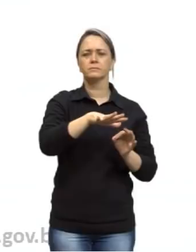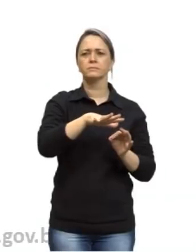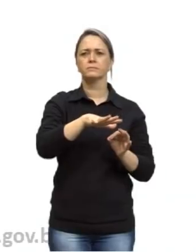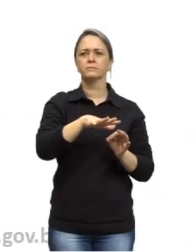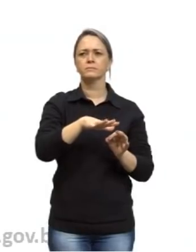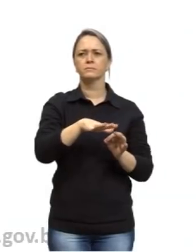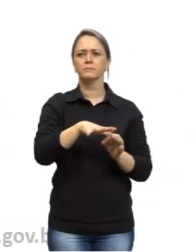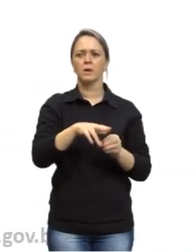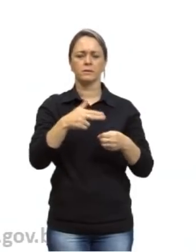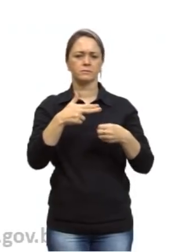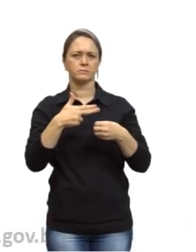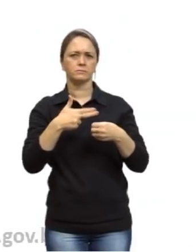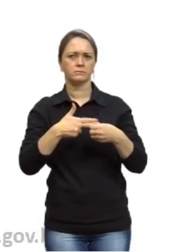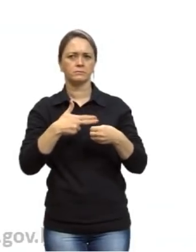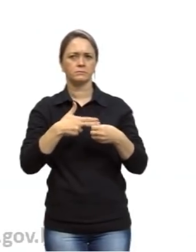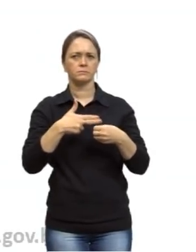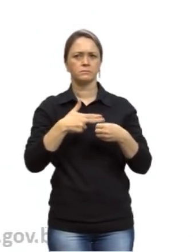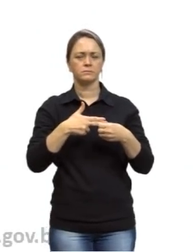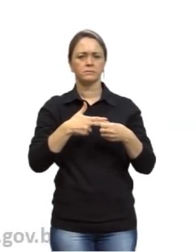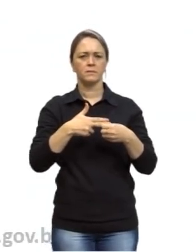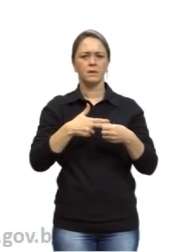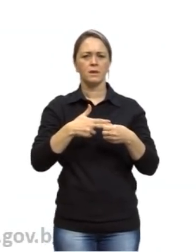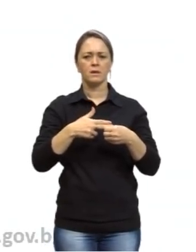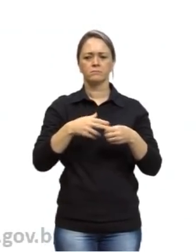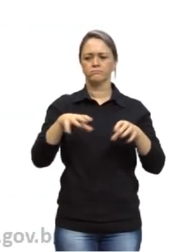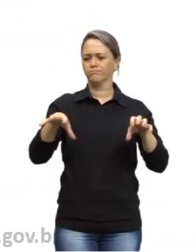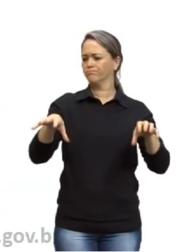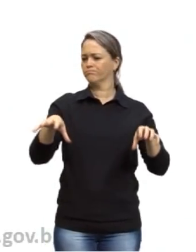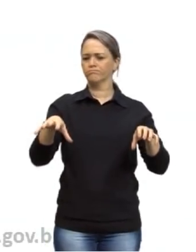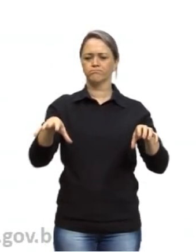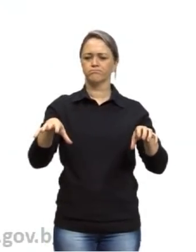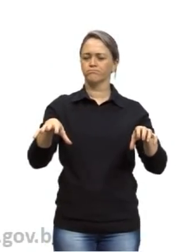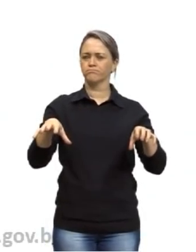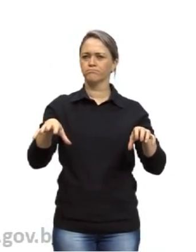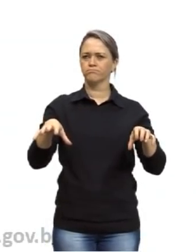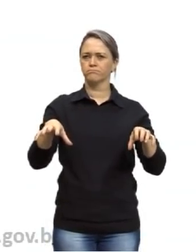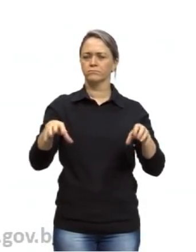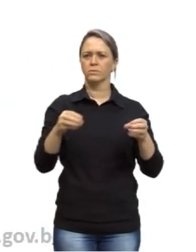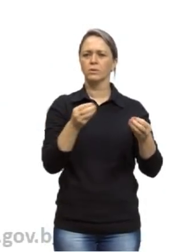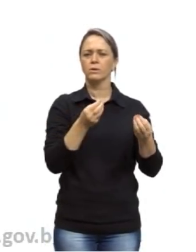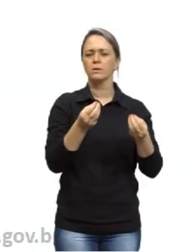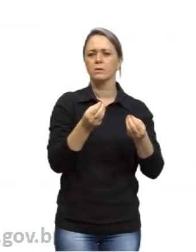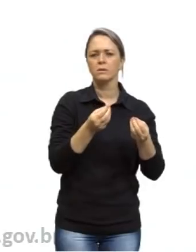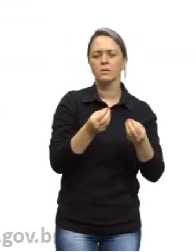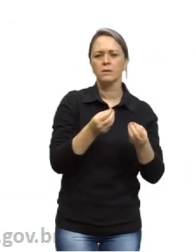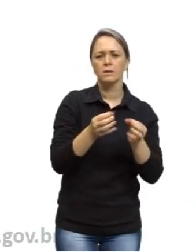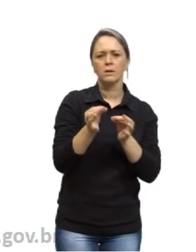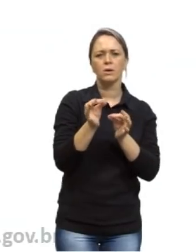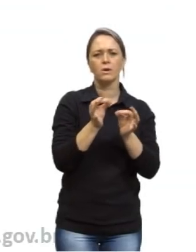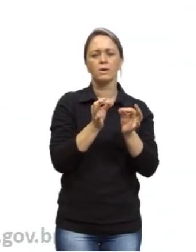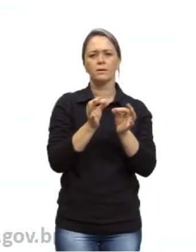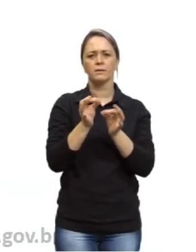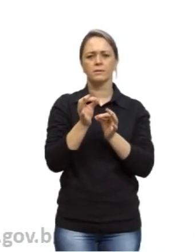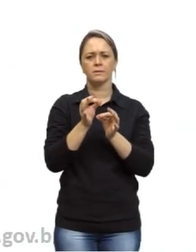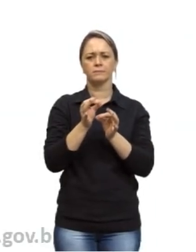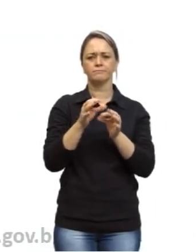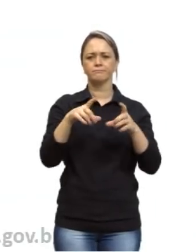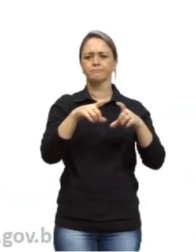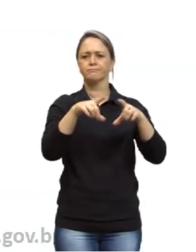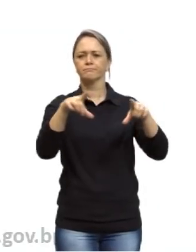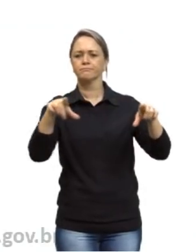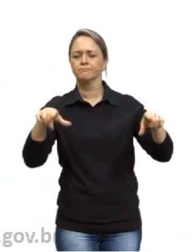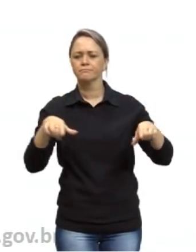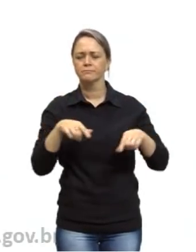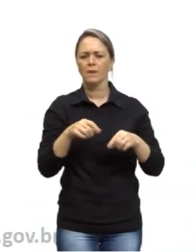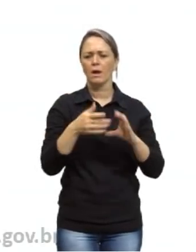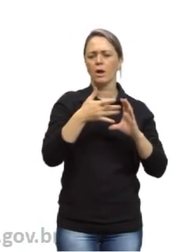se eu tenho a gasolina a gasolina é apolar e como elas vão estar organizadas no espaço elas